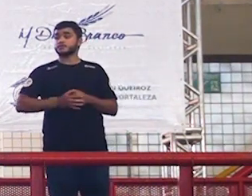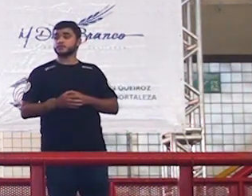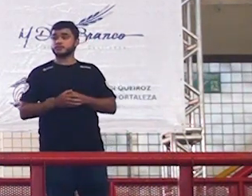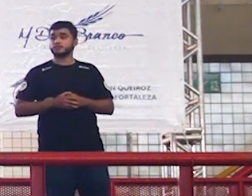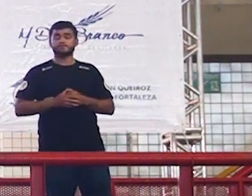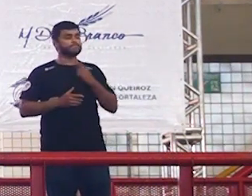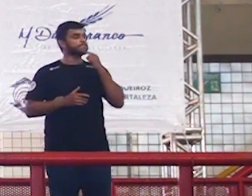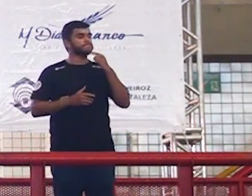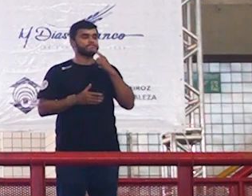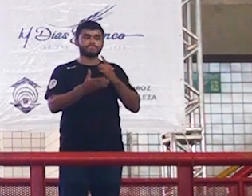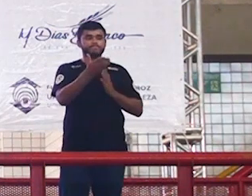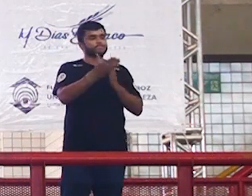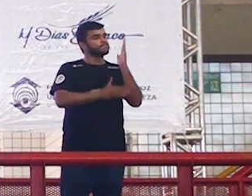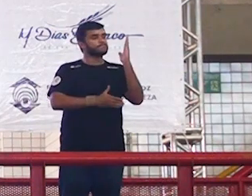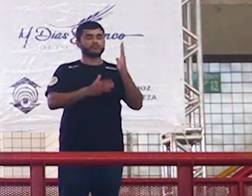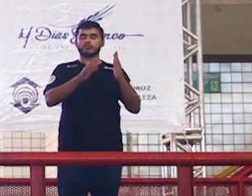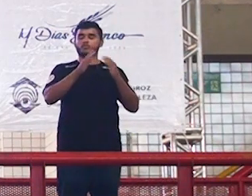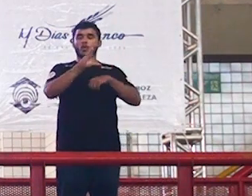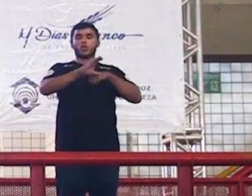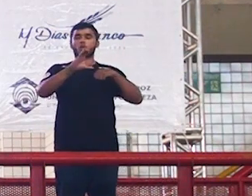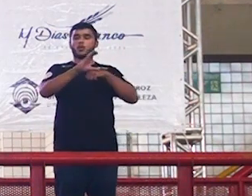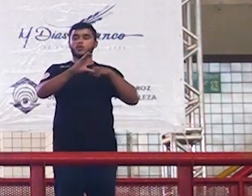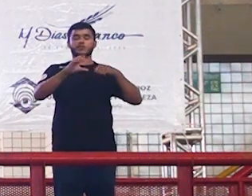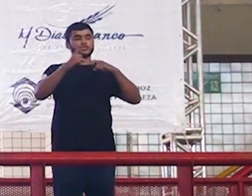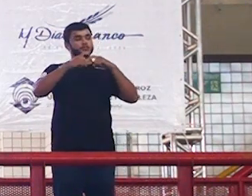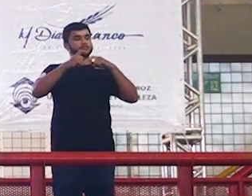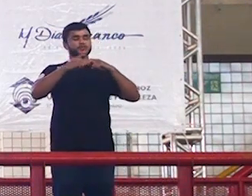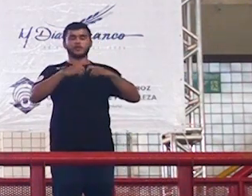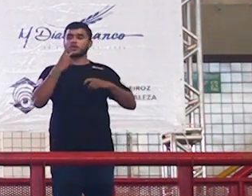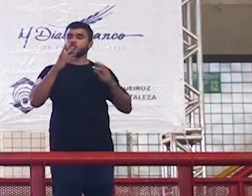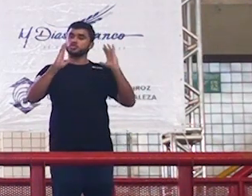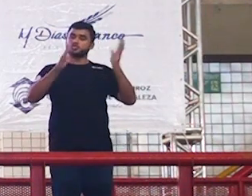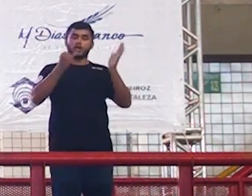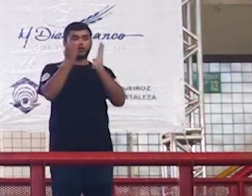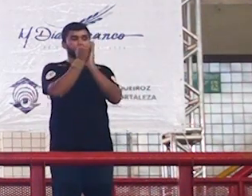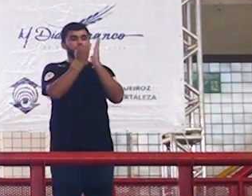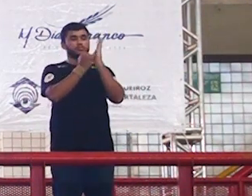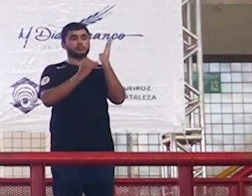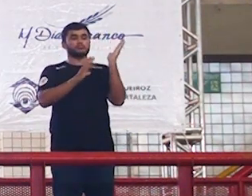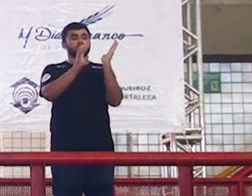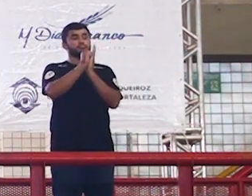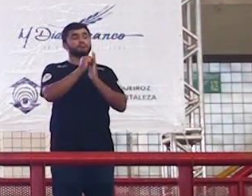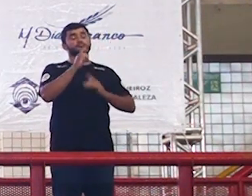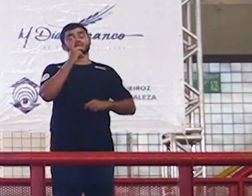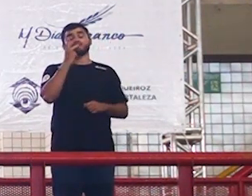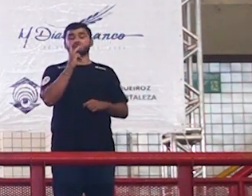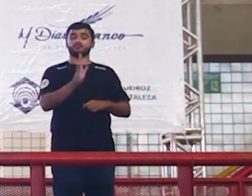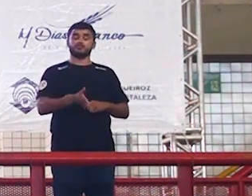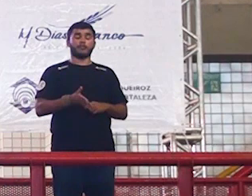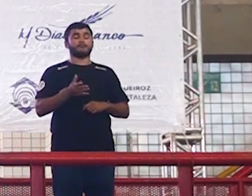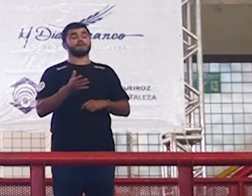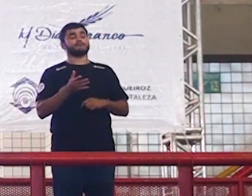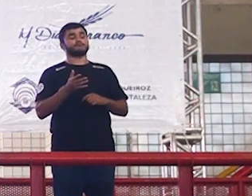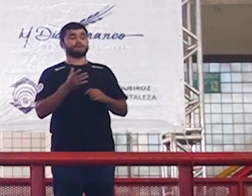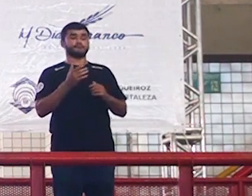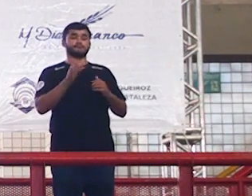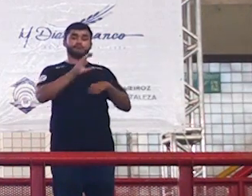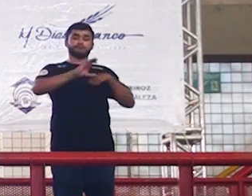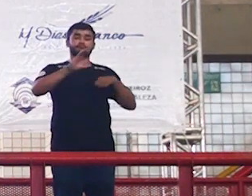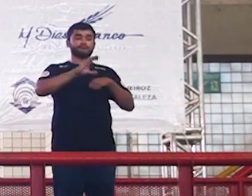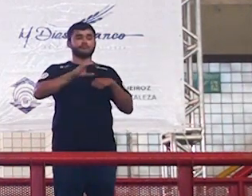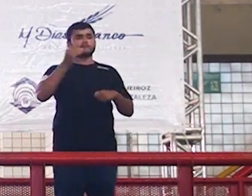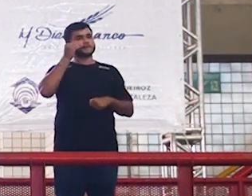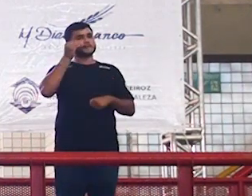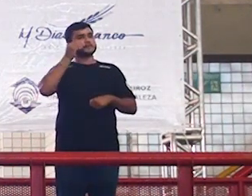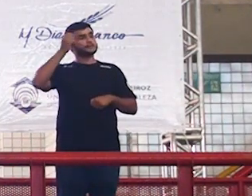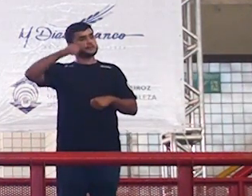E não tinha passado para a medicina. Aí ele já estava matriculado, fazendo cursinho e tal. Pai Dionísio, estou aqui na luta